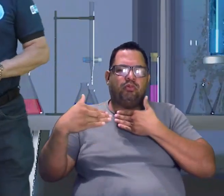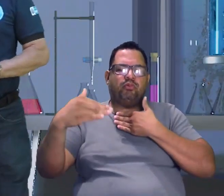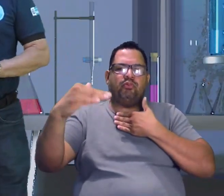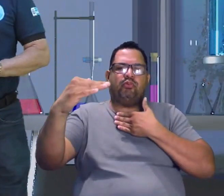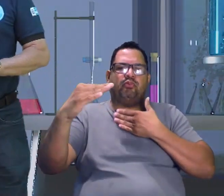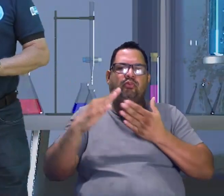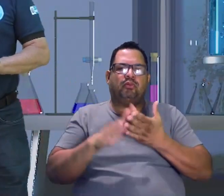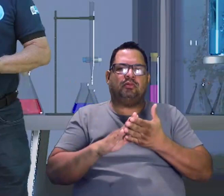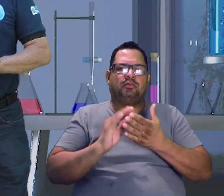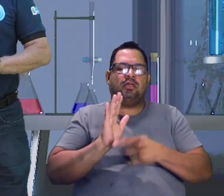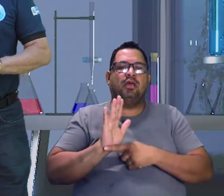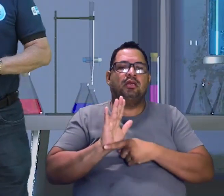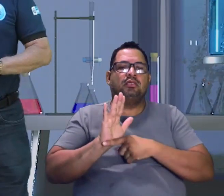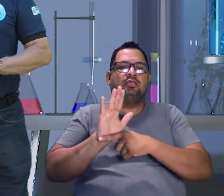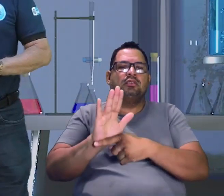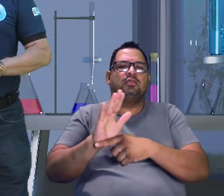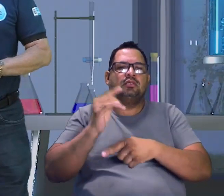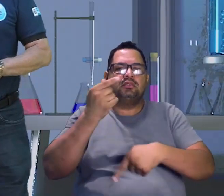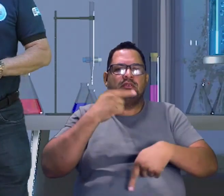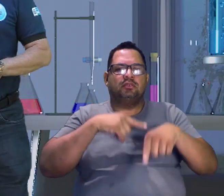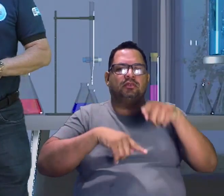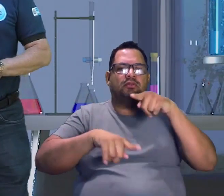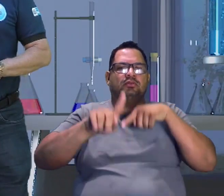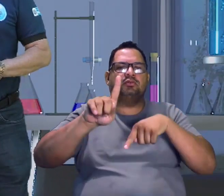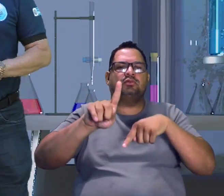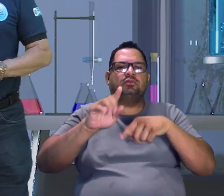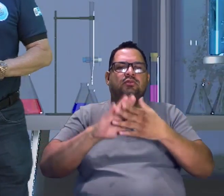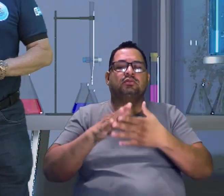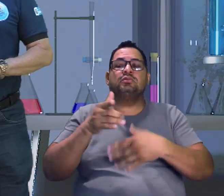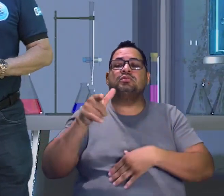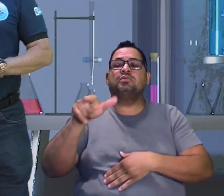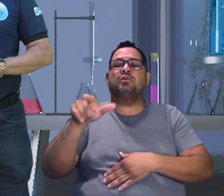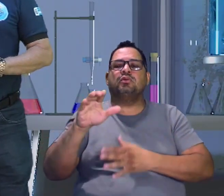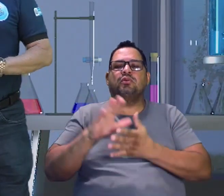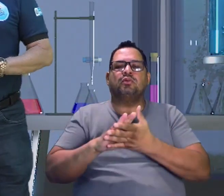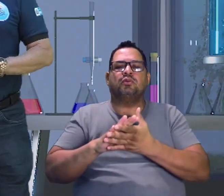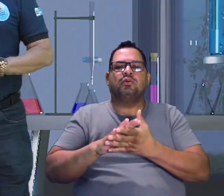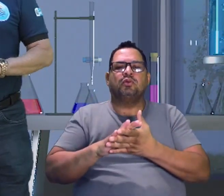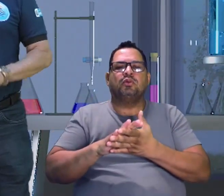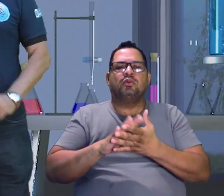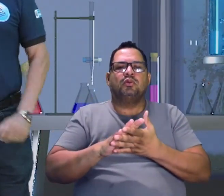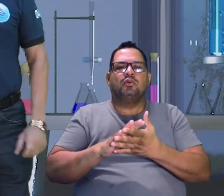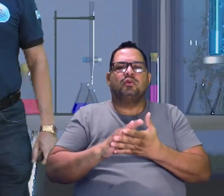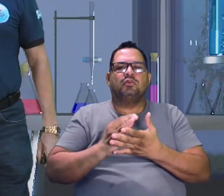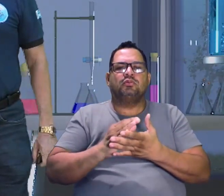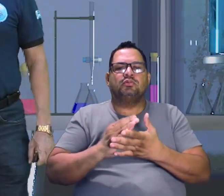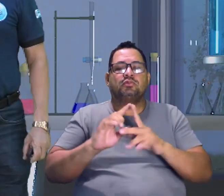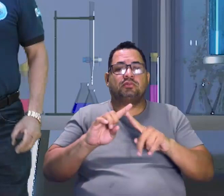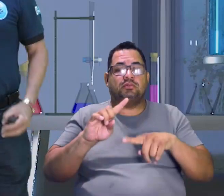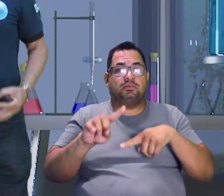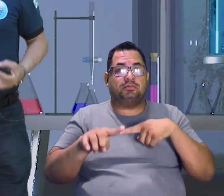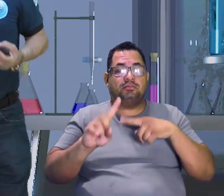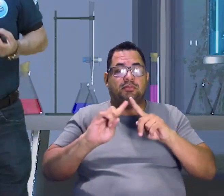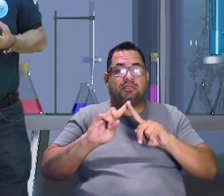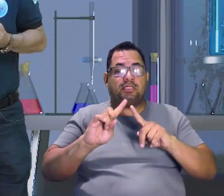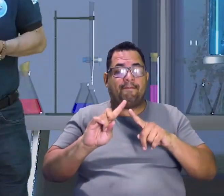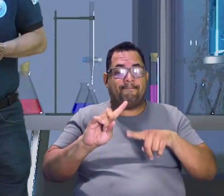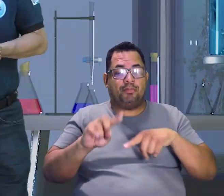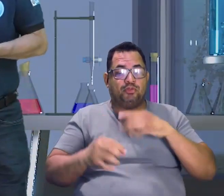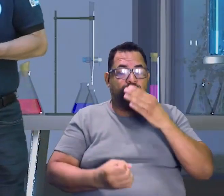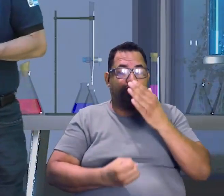eles, favoreceu a evolução de outras áreas que levou ao nascimento da medicina, né, professor Almeida?